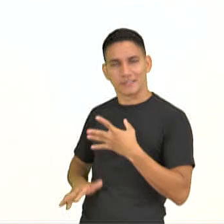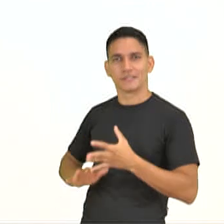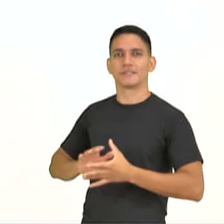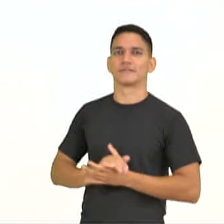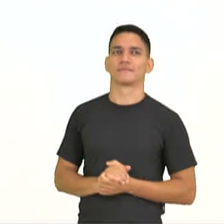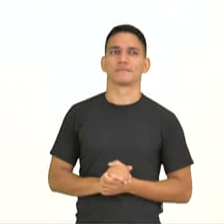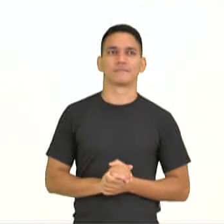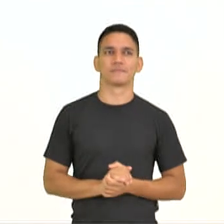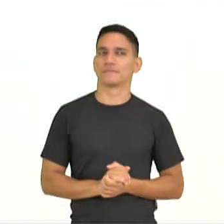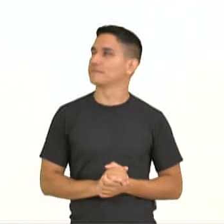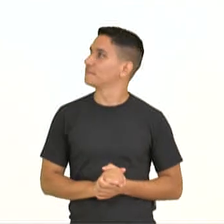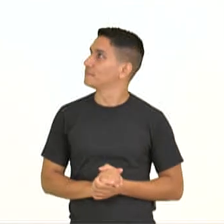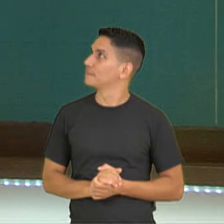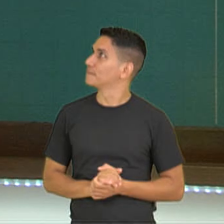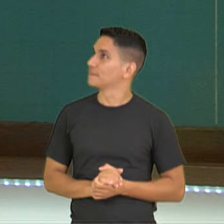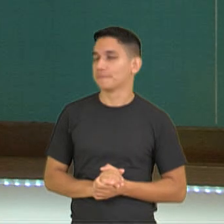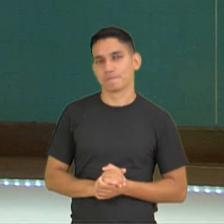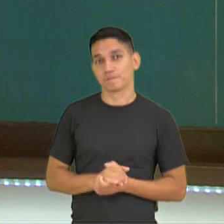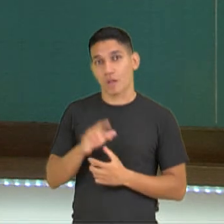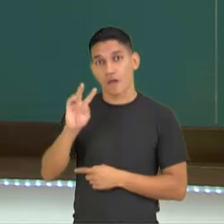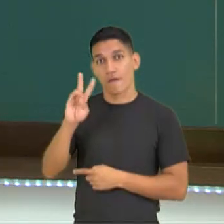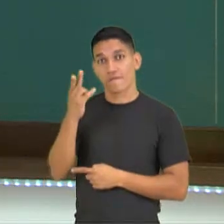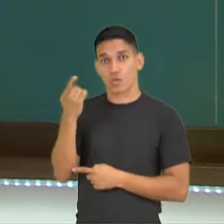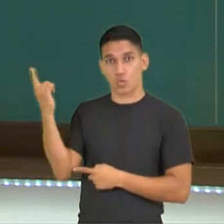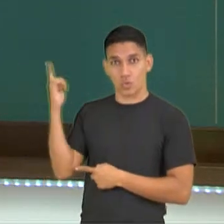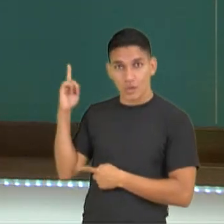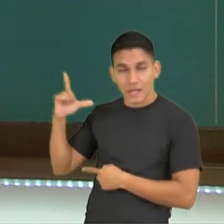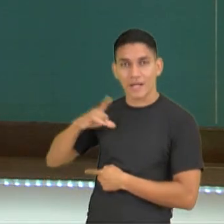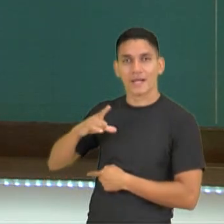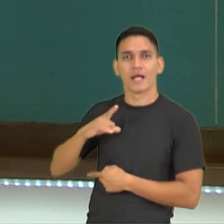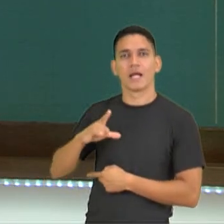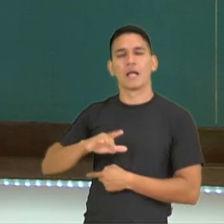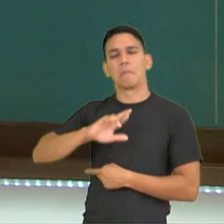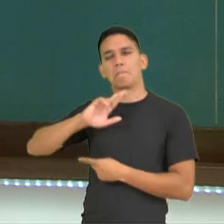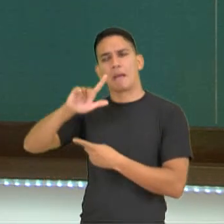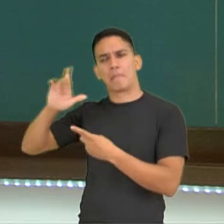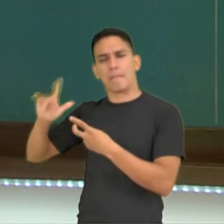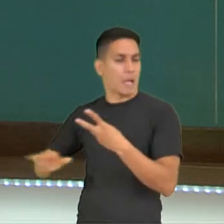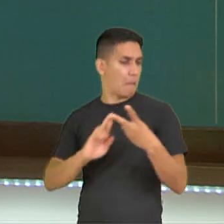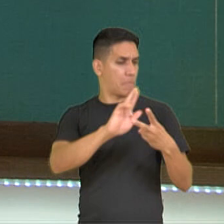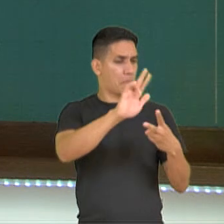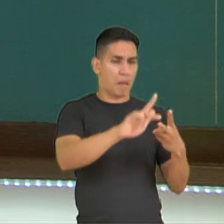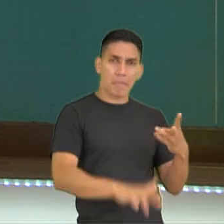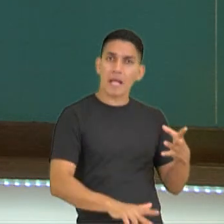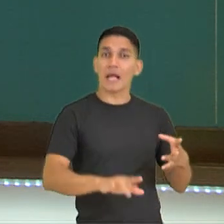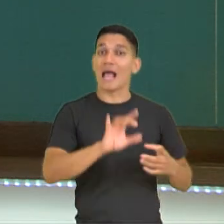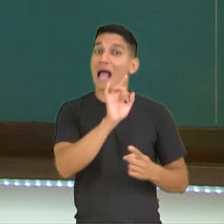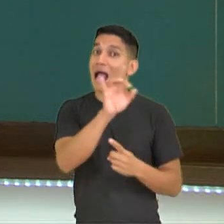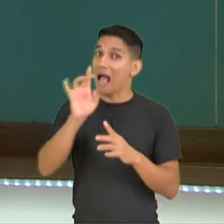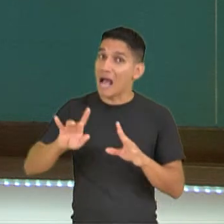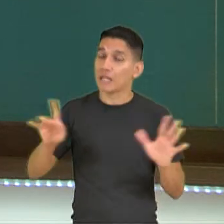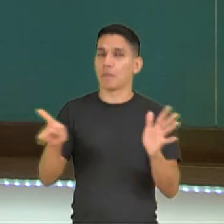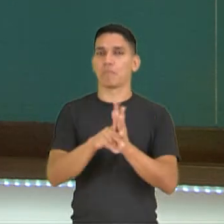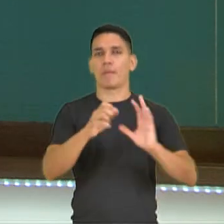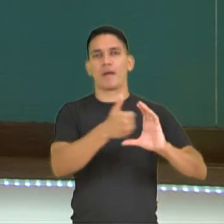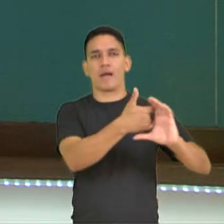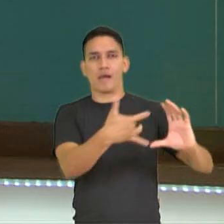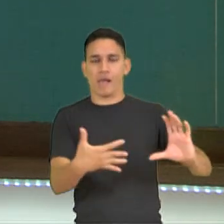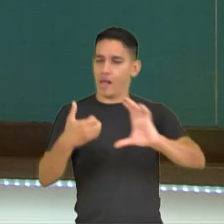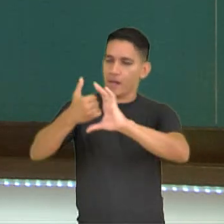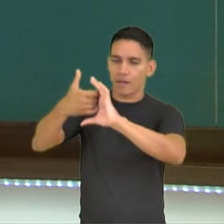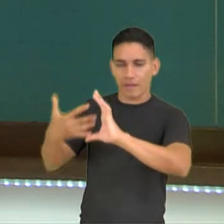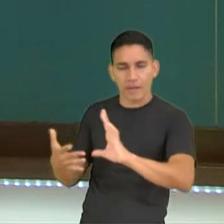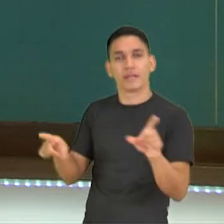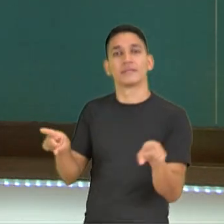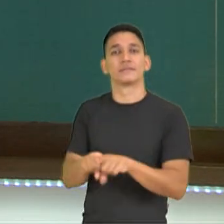e chamamé. Como vocês podem ver, são inúmeras danças, cada uma com as suas características e com